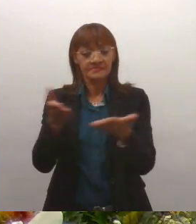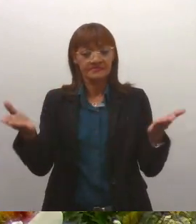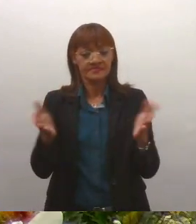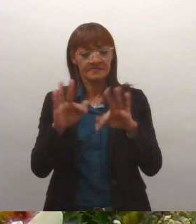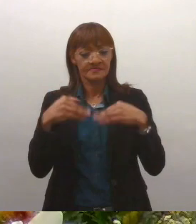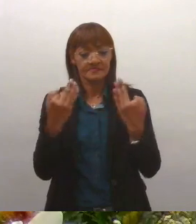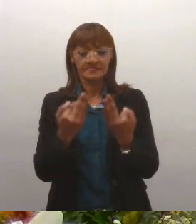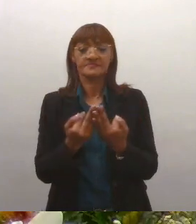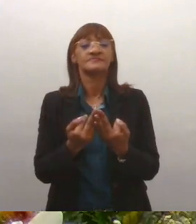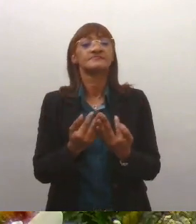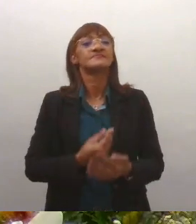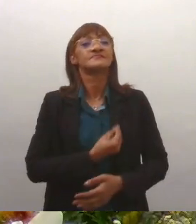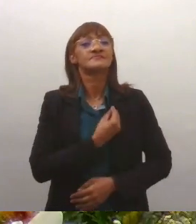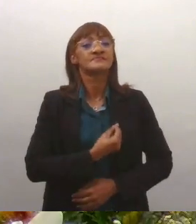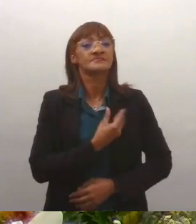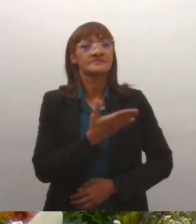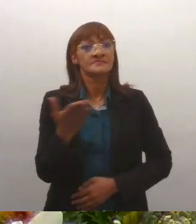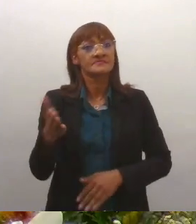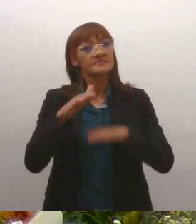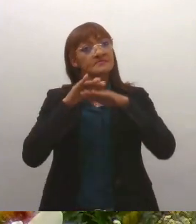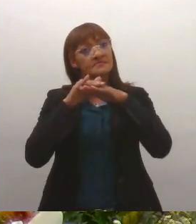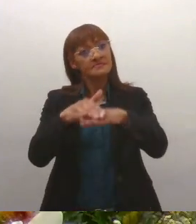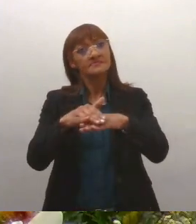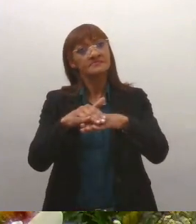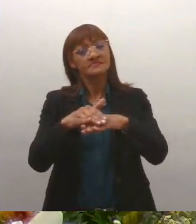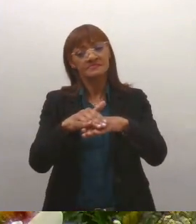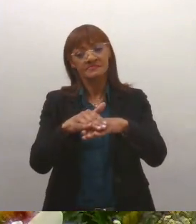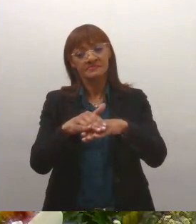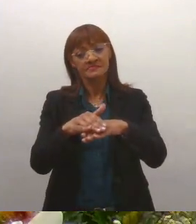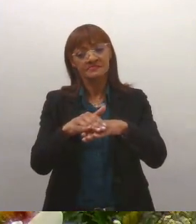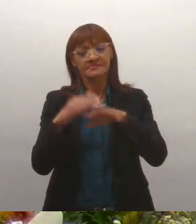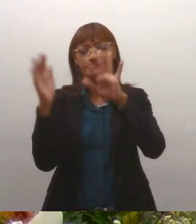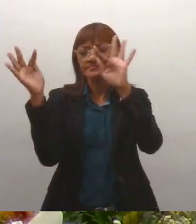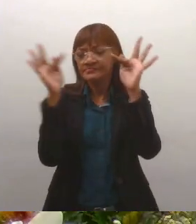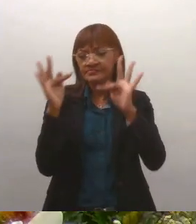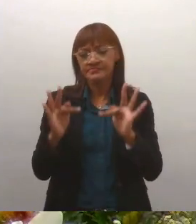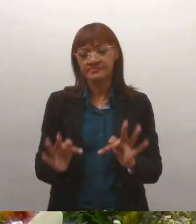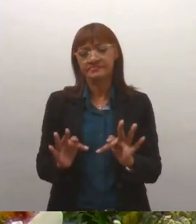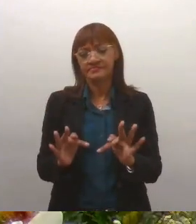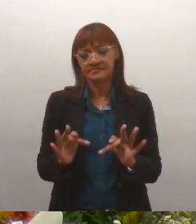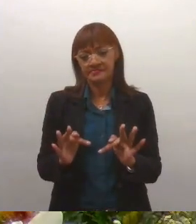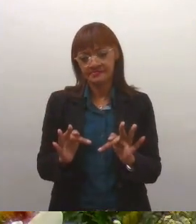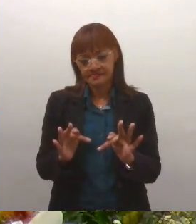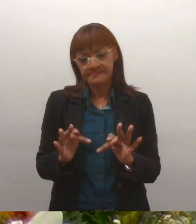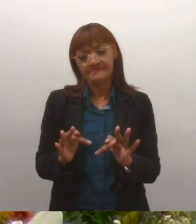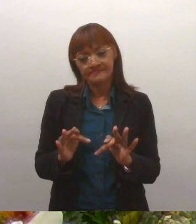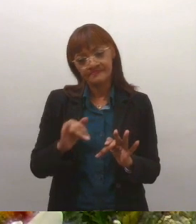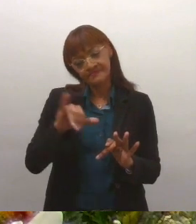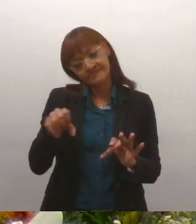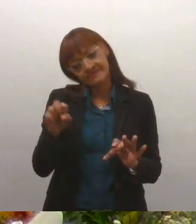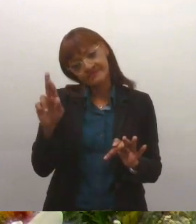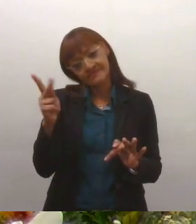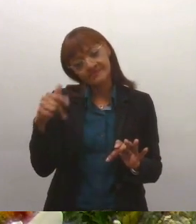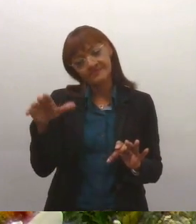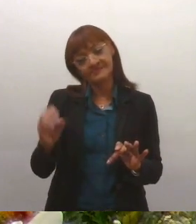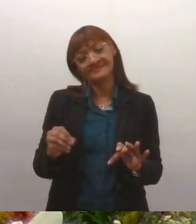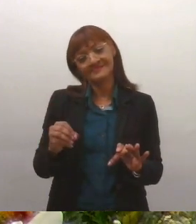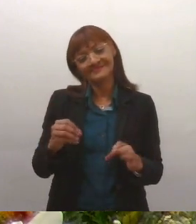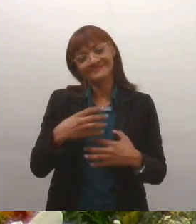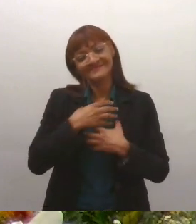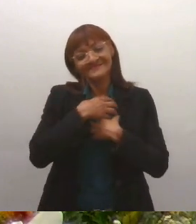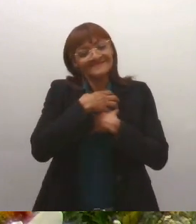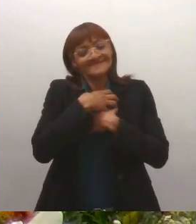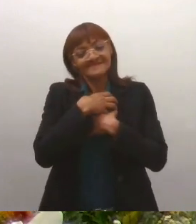é um momento de muita felicidade que Jorginho provocou nesse coração no dia de hoje. Mas eu fiz os